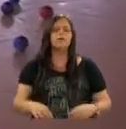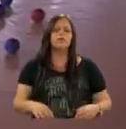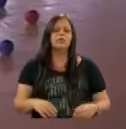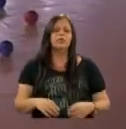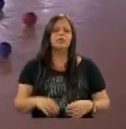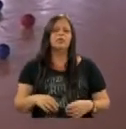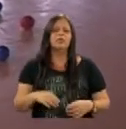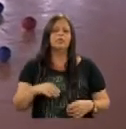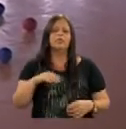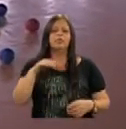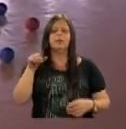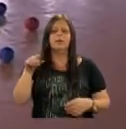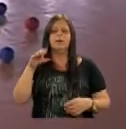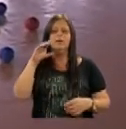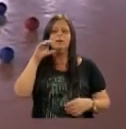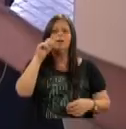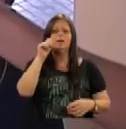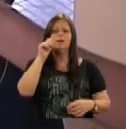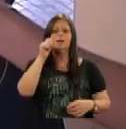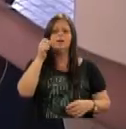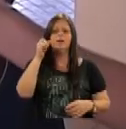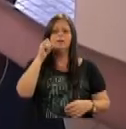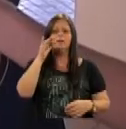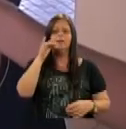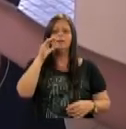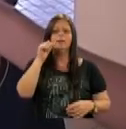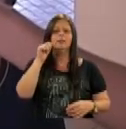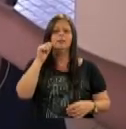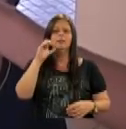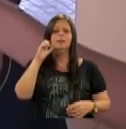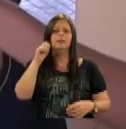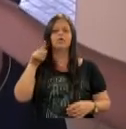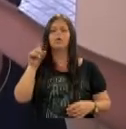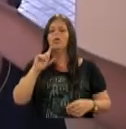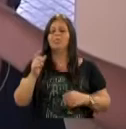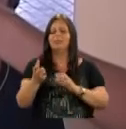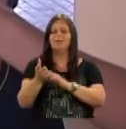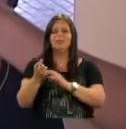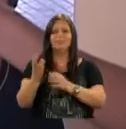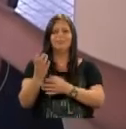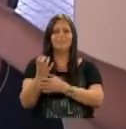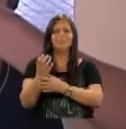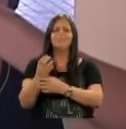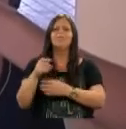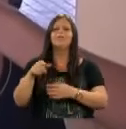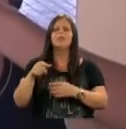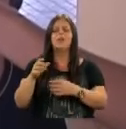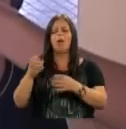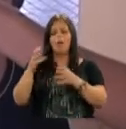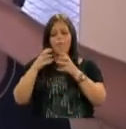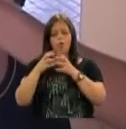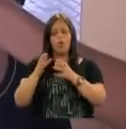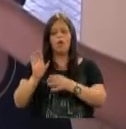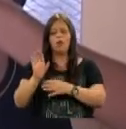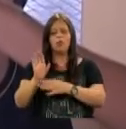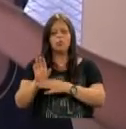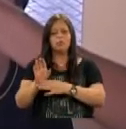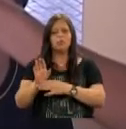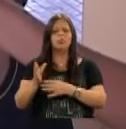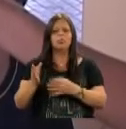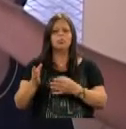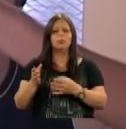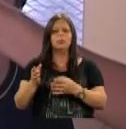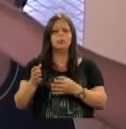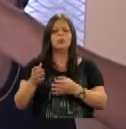classificação da bbc3 ela não tem um movimento de pensão da mão da bola então a calha ajuda ela movimenta calha eu sou o